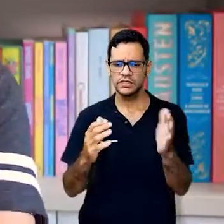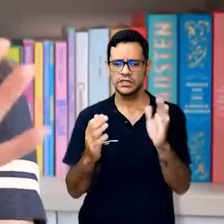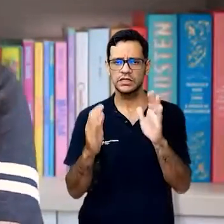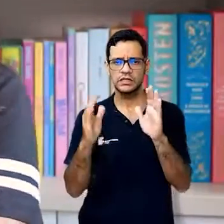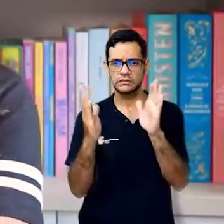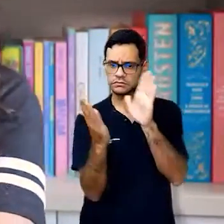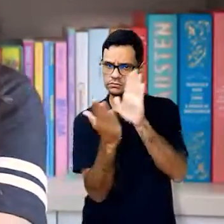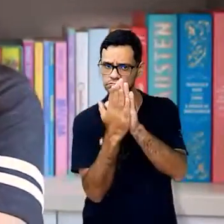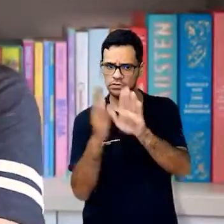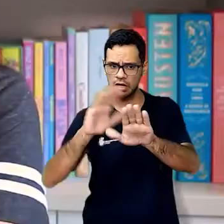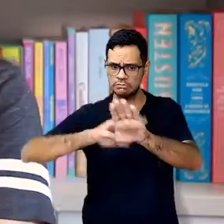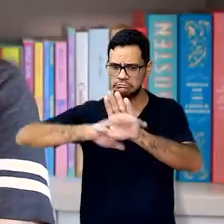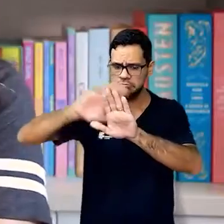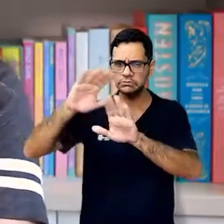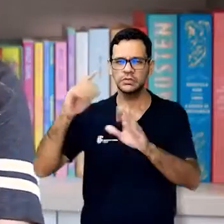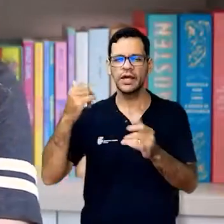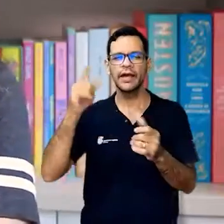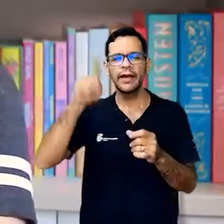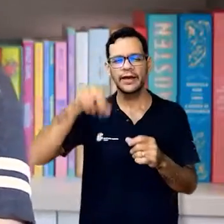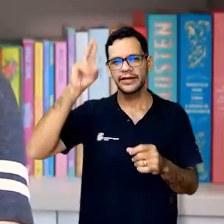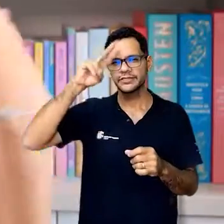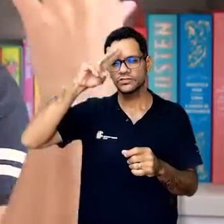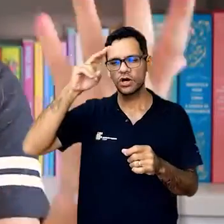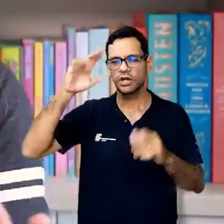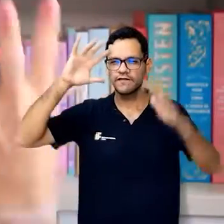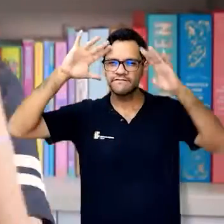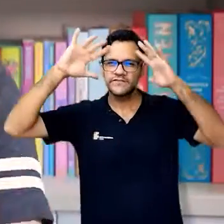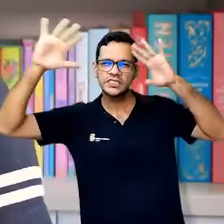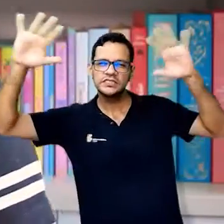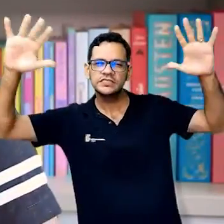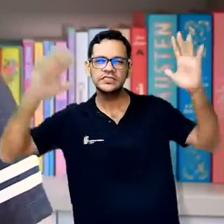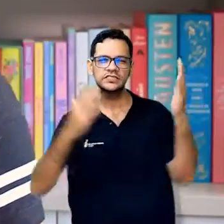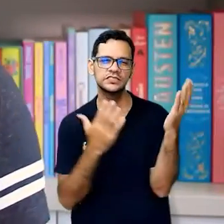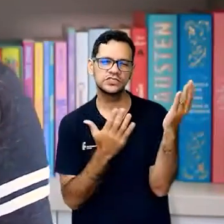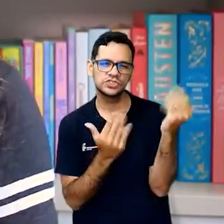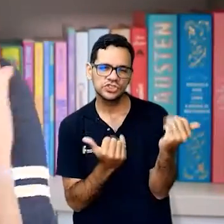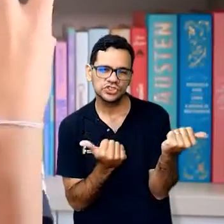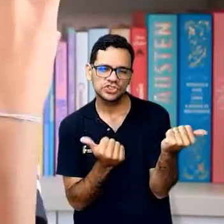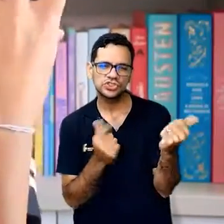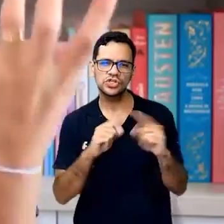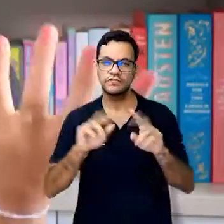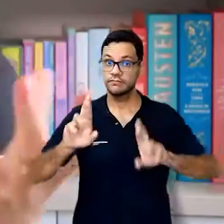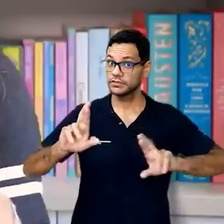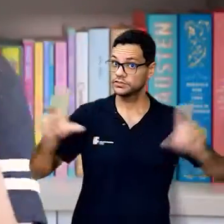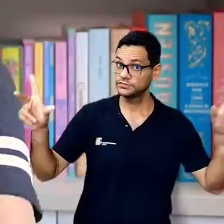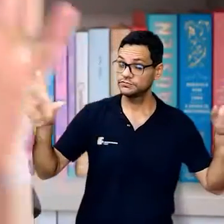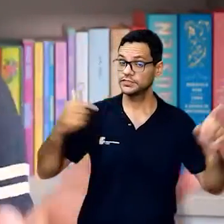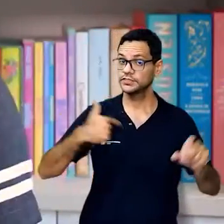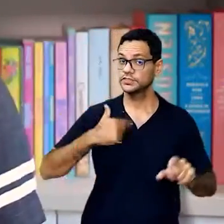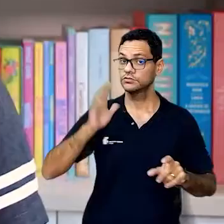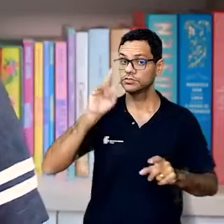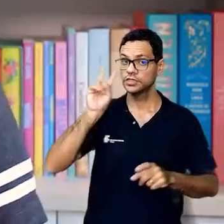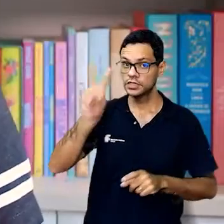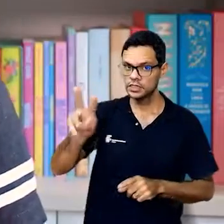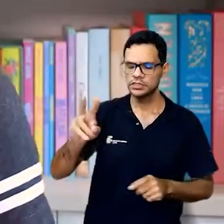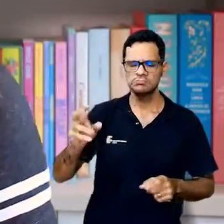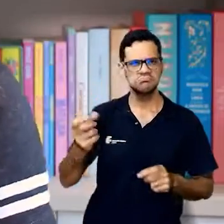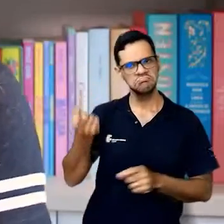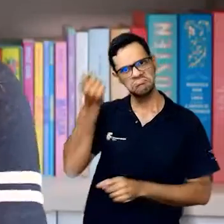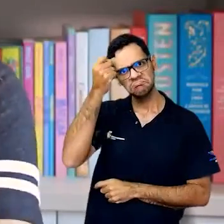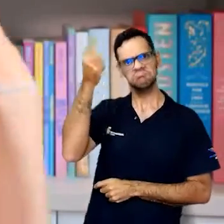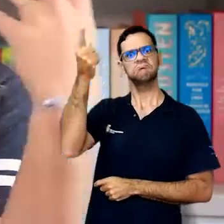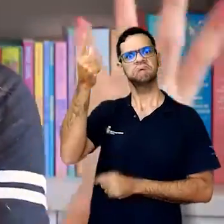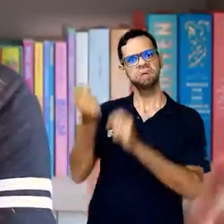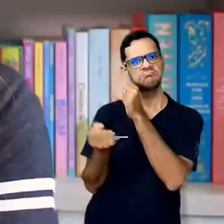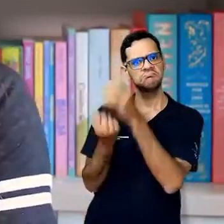acho que já viram essa capa em algum lugar. Gente, é uma história, assim, de fantasia jovem, mas que é uma coisa, assim, super diferente de tudo que eu já tinha lido,